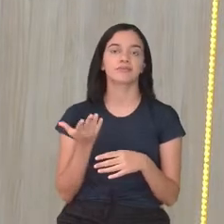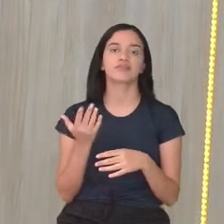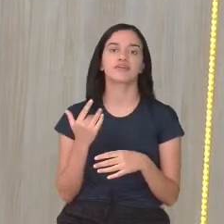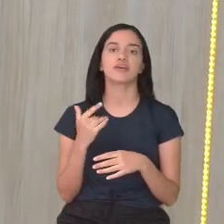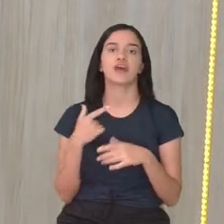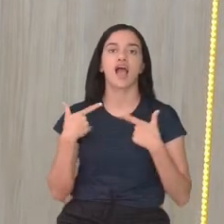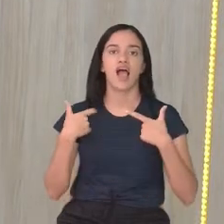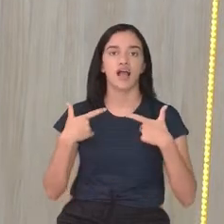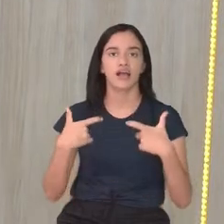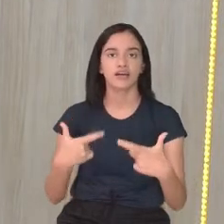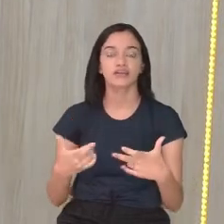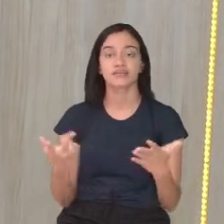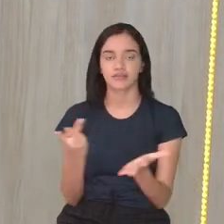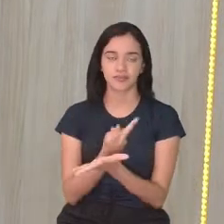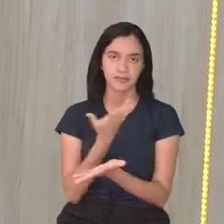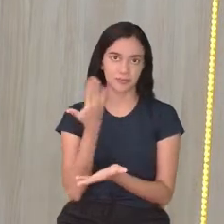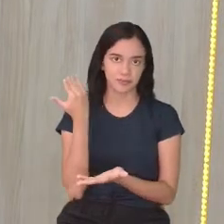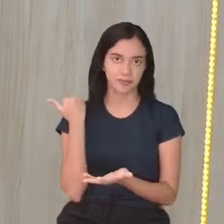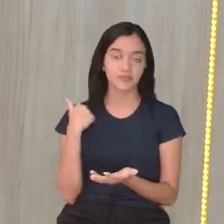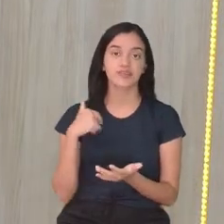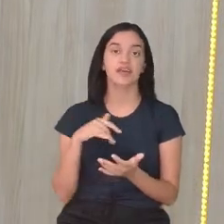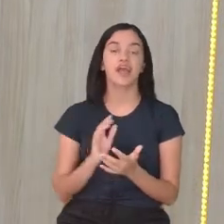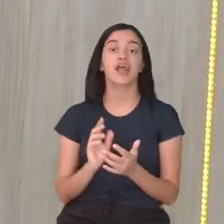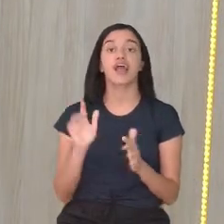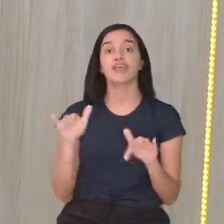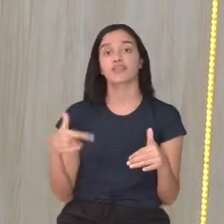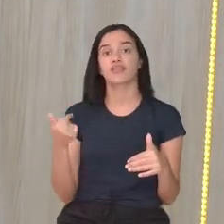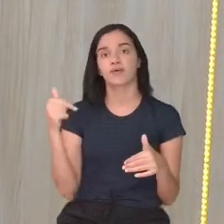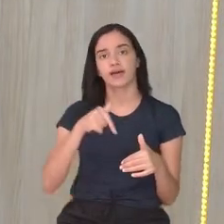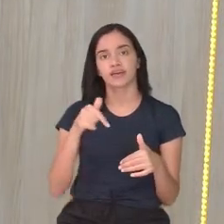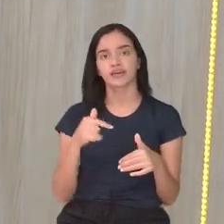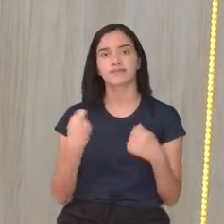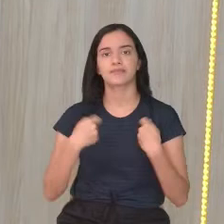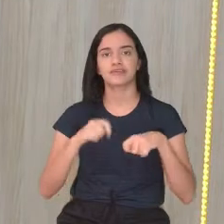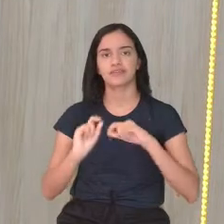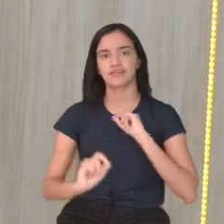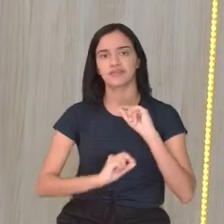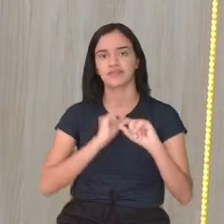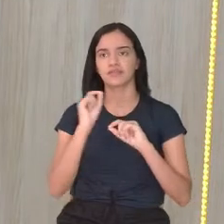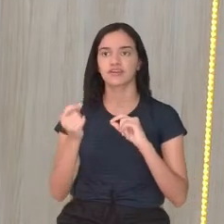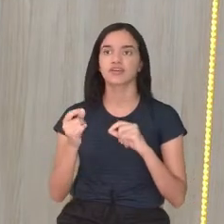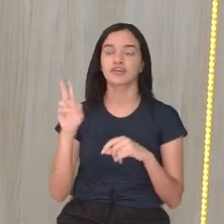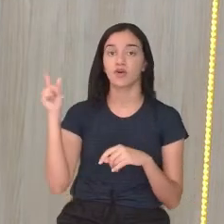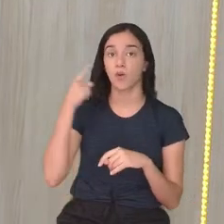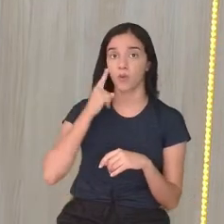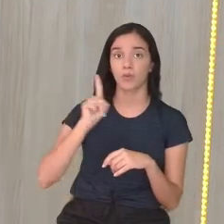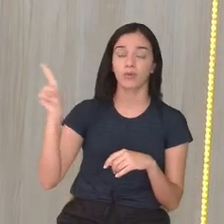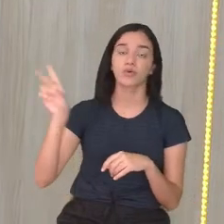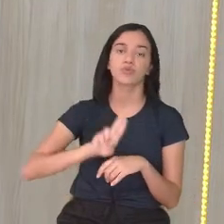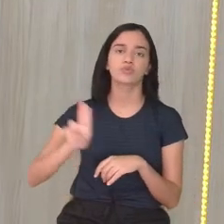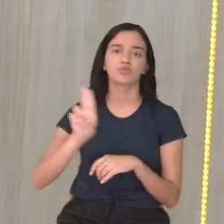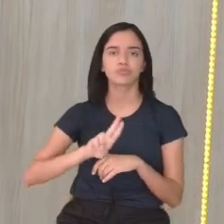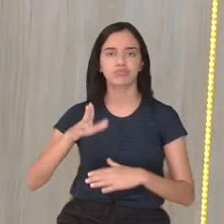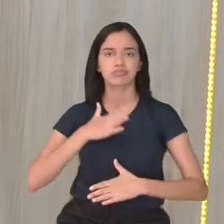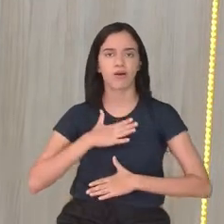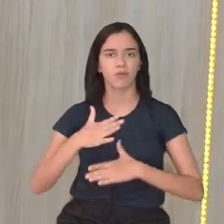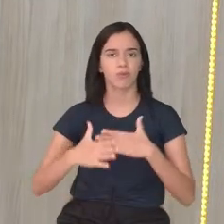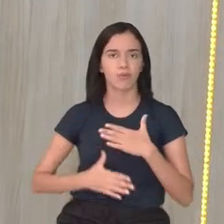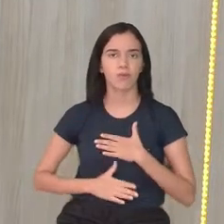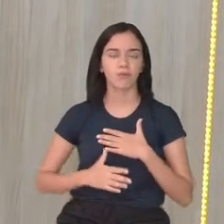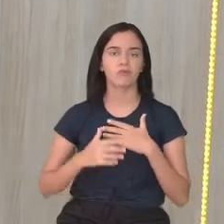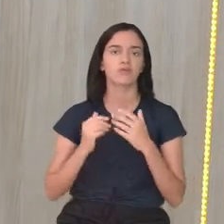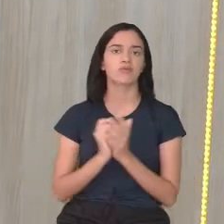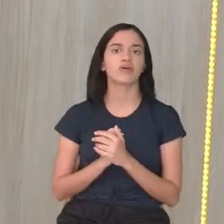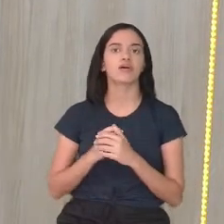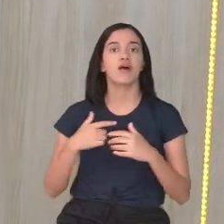com a guerra aí que estava acontecendo. Então, aqui, eles precisavam muito usar o corpo, né, para combater.